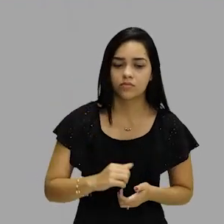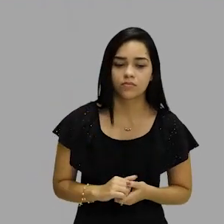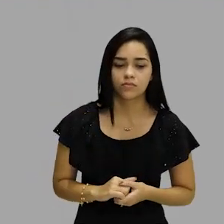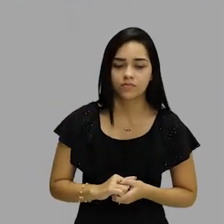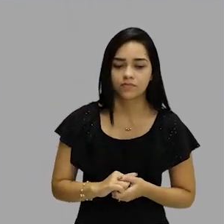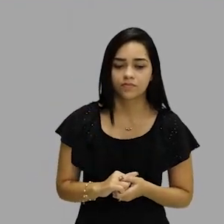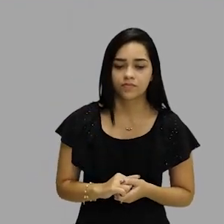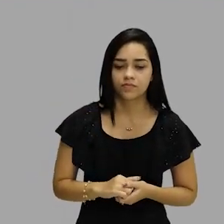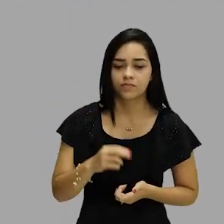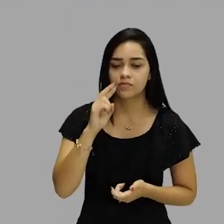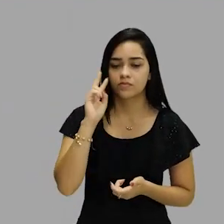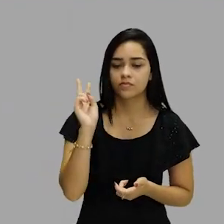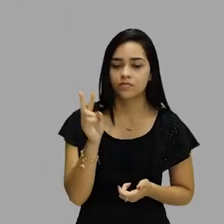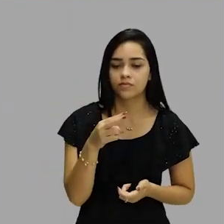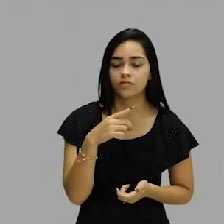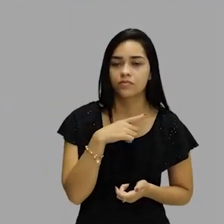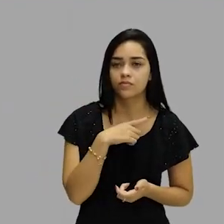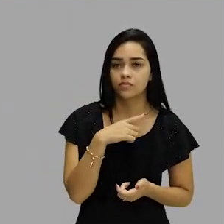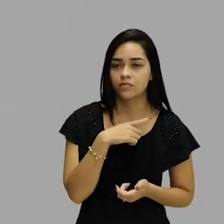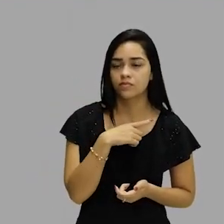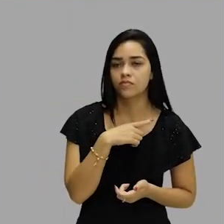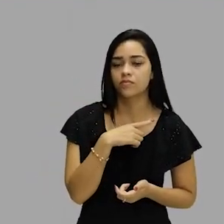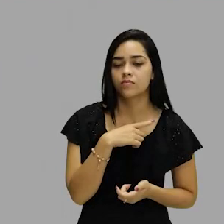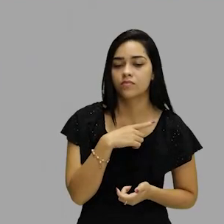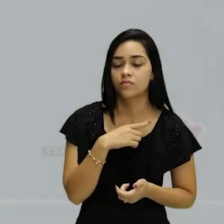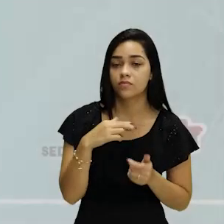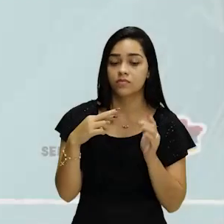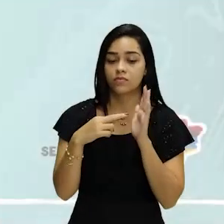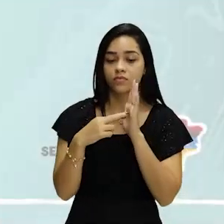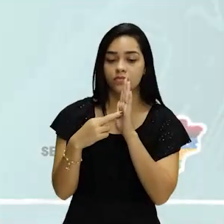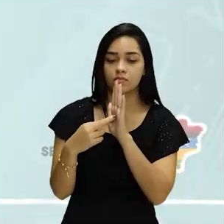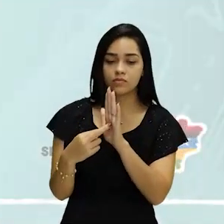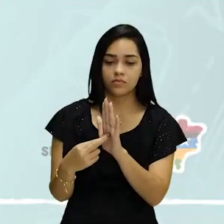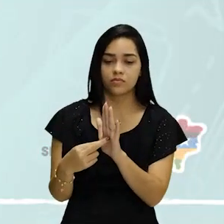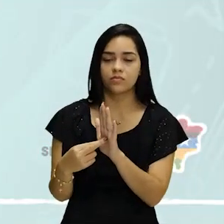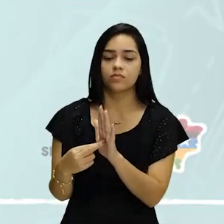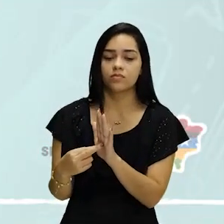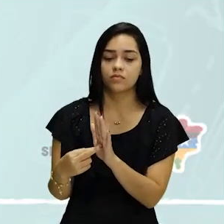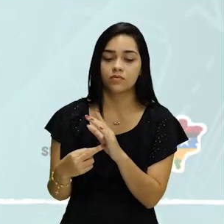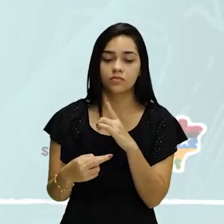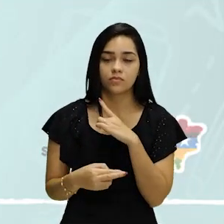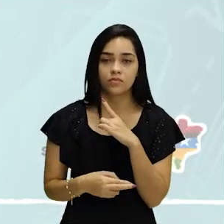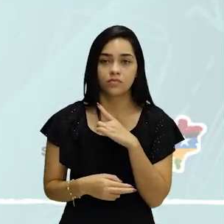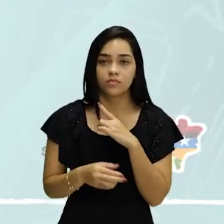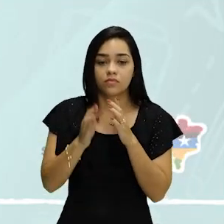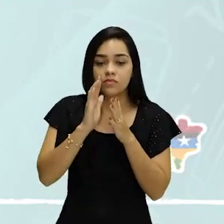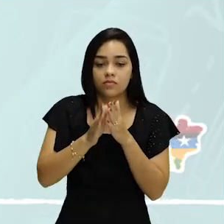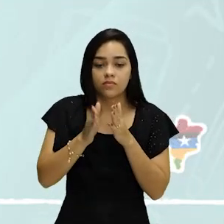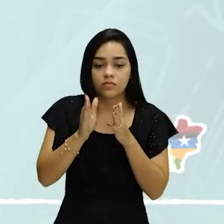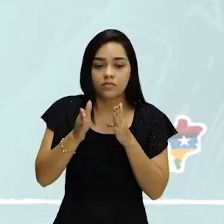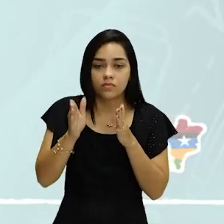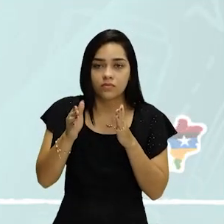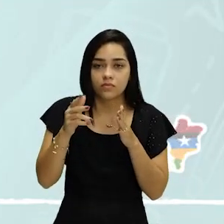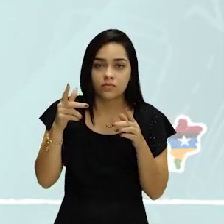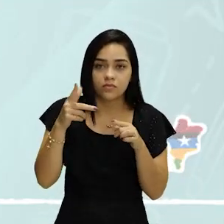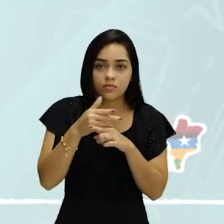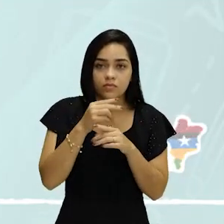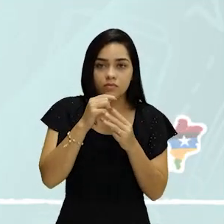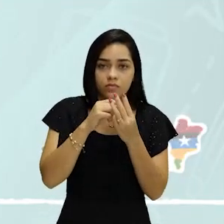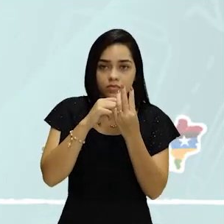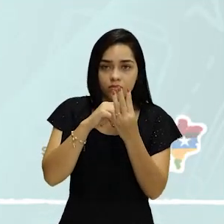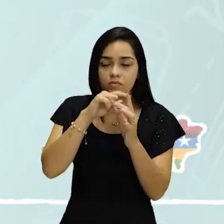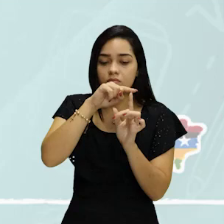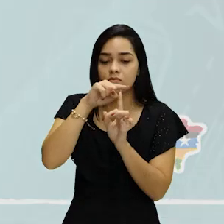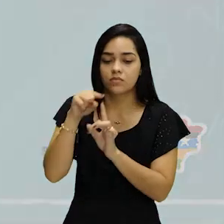tá? Então, nós temos aqui essa representação, né, de cortes histológicos dos 3 tipos